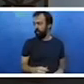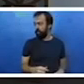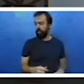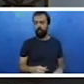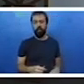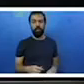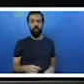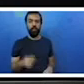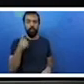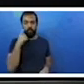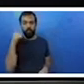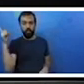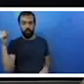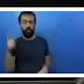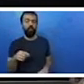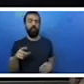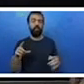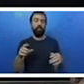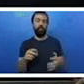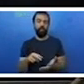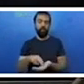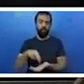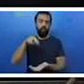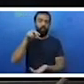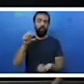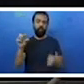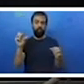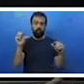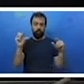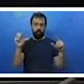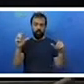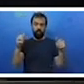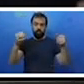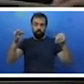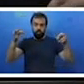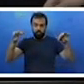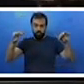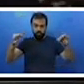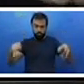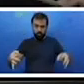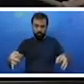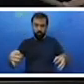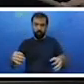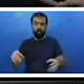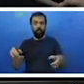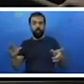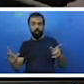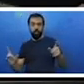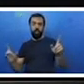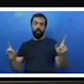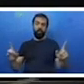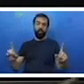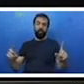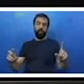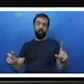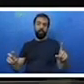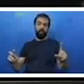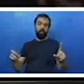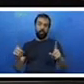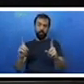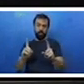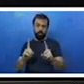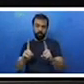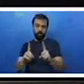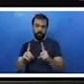O salto de precisão, que é um salto um pouquinho mais parado, numa distância um pouquinho menor, de um ponto para o outro, normalmente em pontos pequenos,